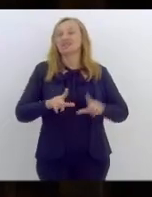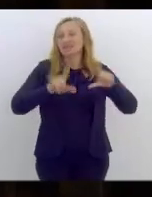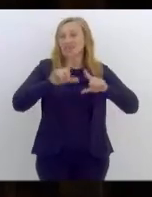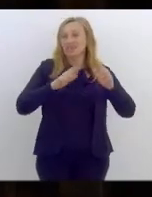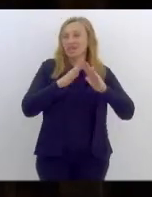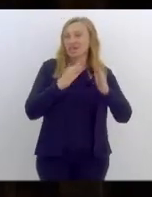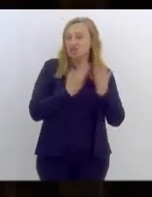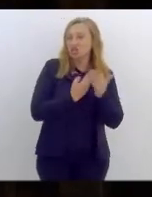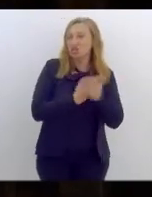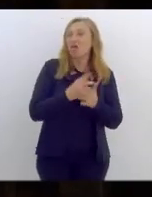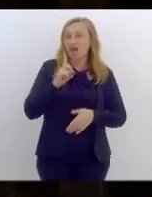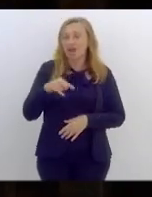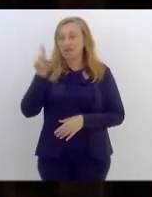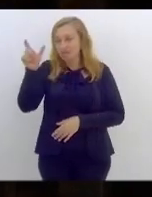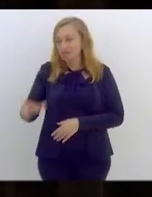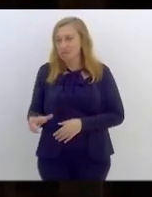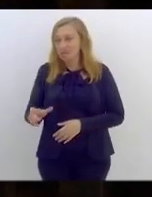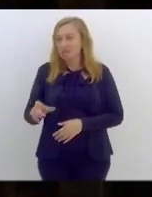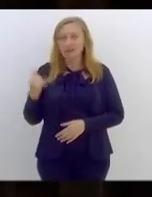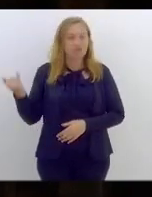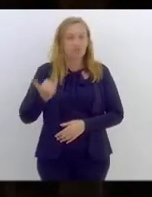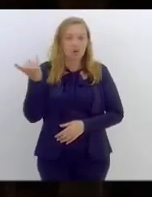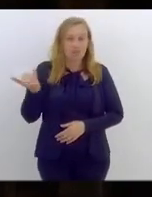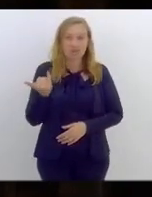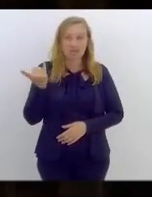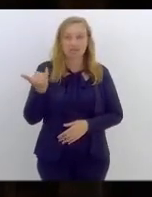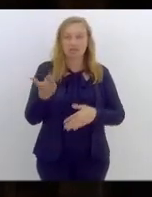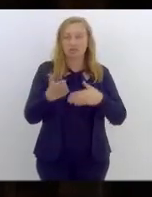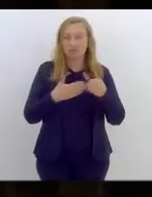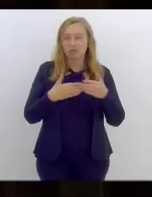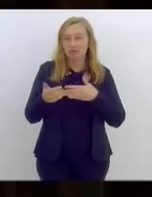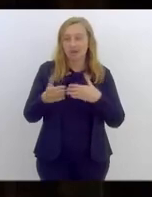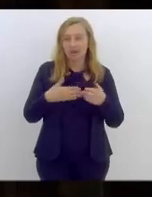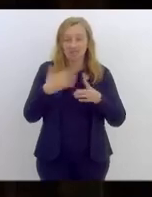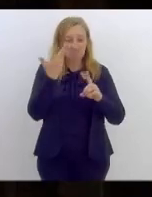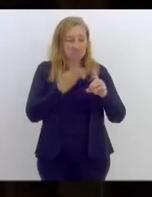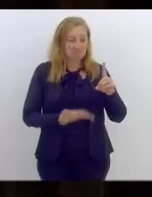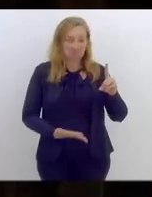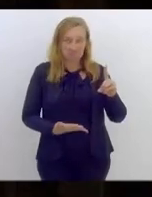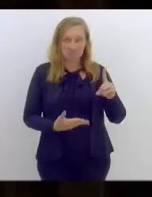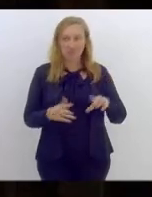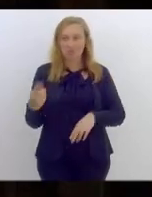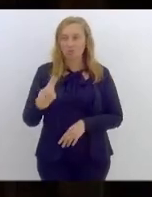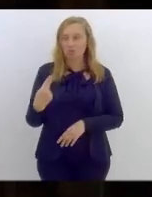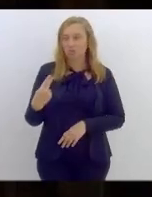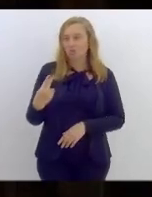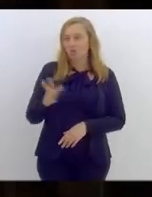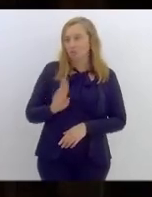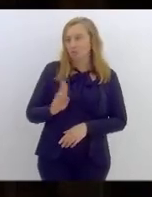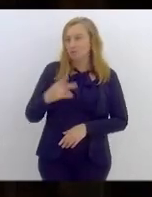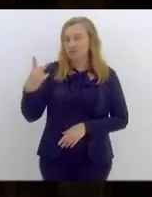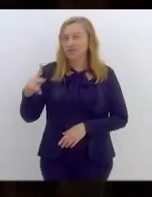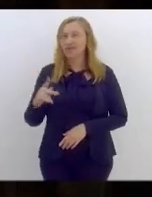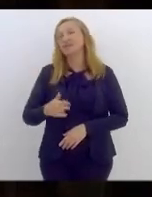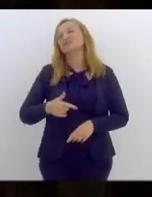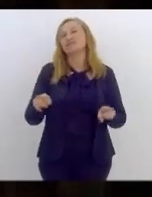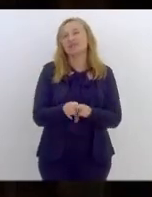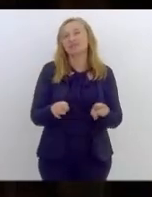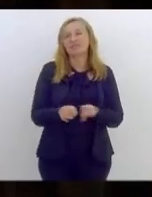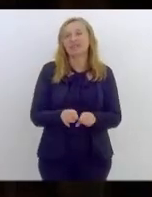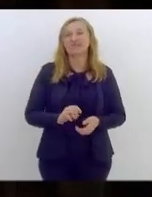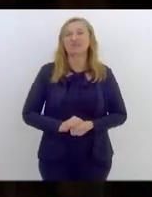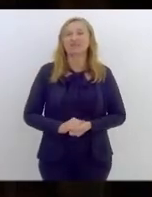essa pessoa, então é muito importante qualquer menção honrosa que leve o nome dela. A segunda coisa que eu tenho a dizer é